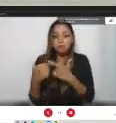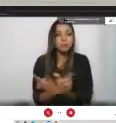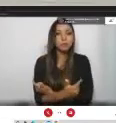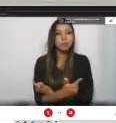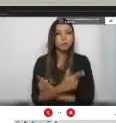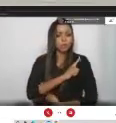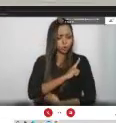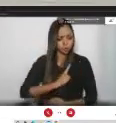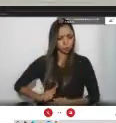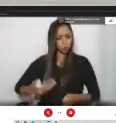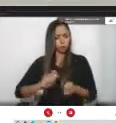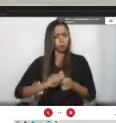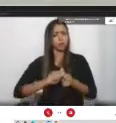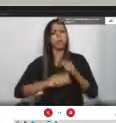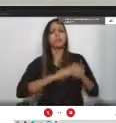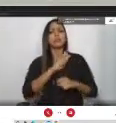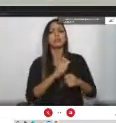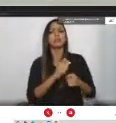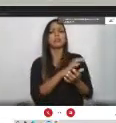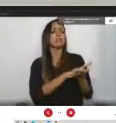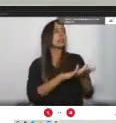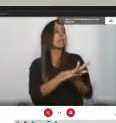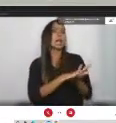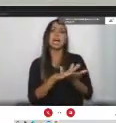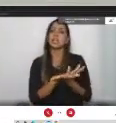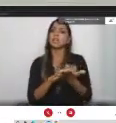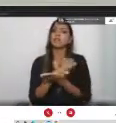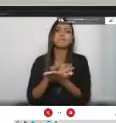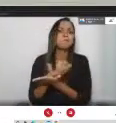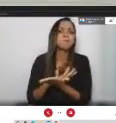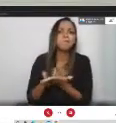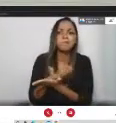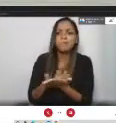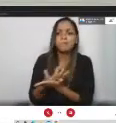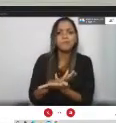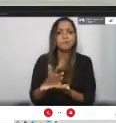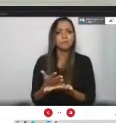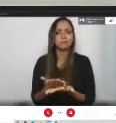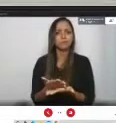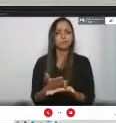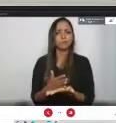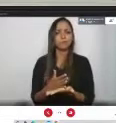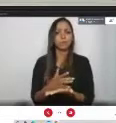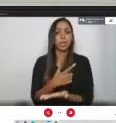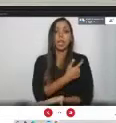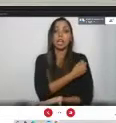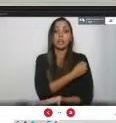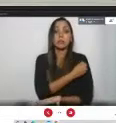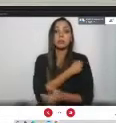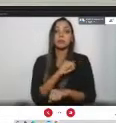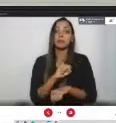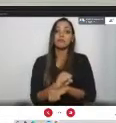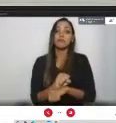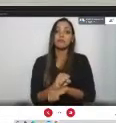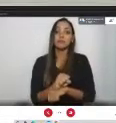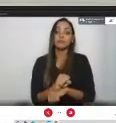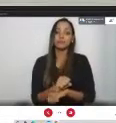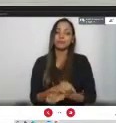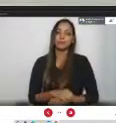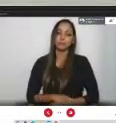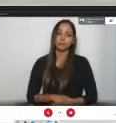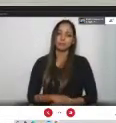Nada, nada, nada, nada, nada, nada. E as vacinas paradas. Vamos